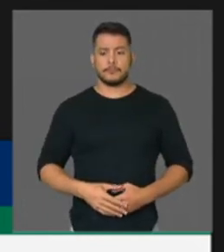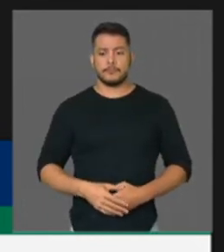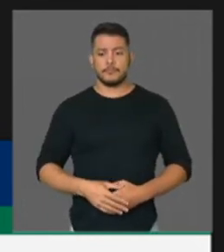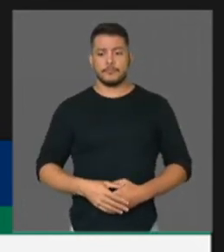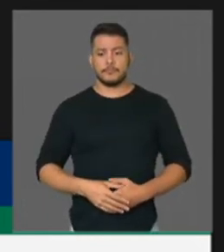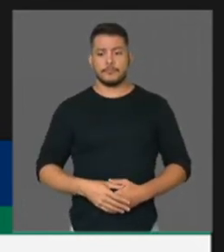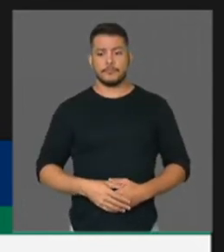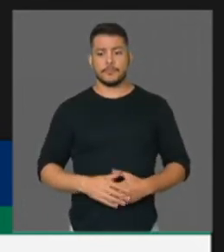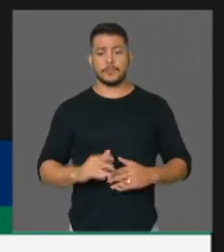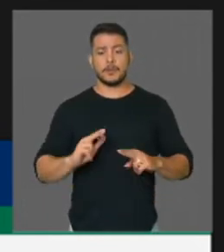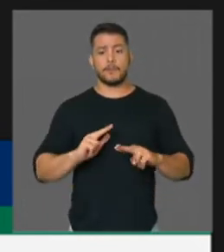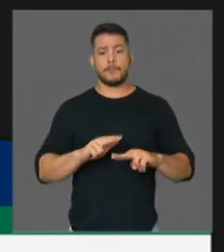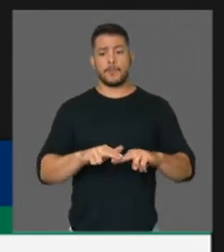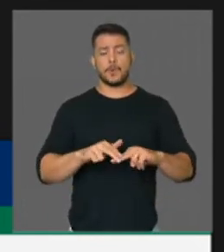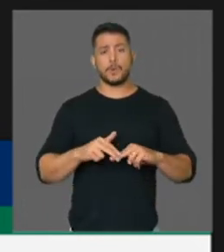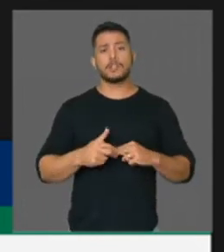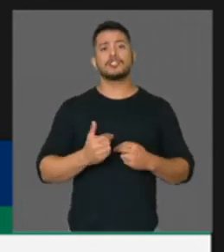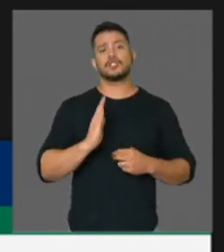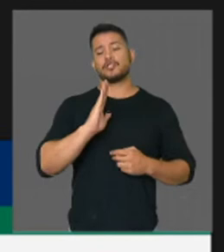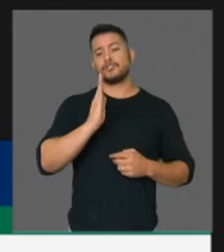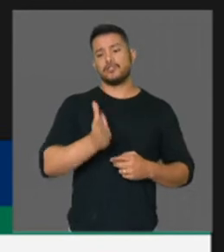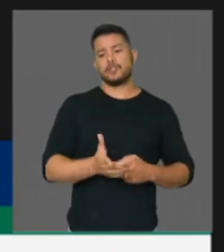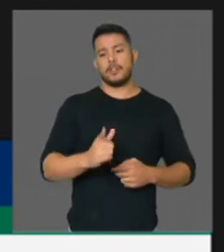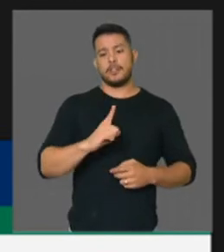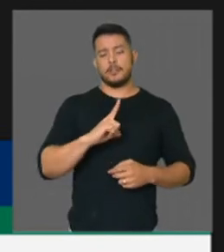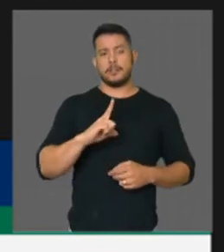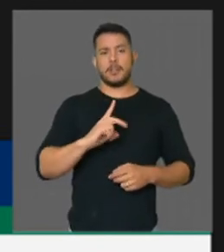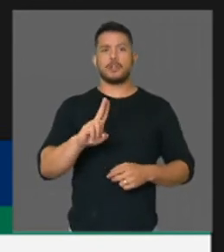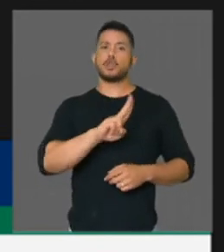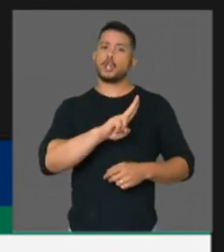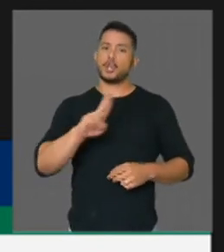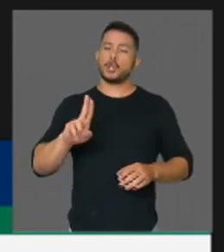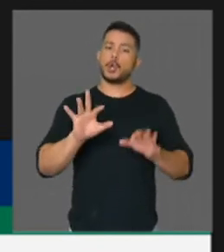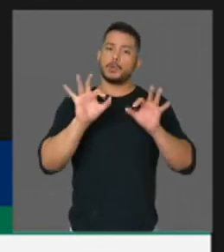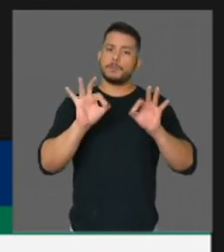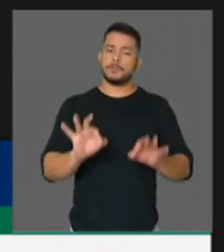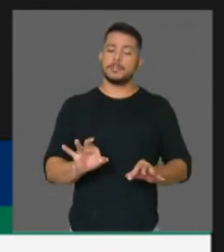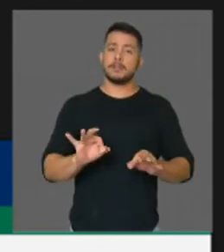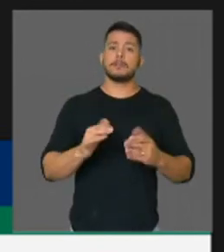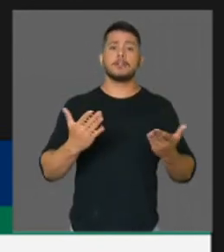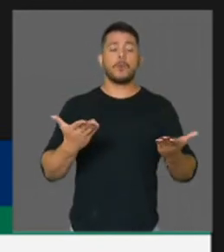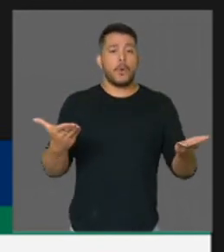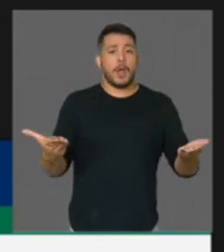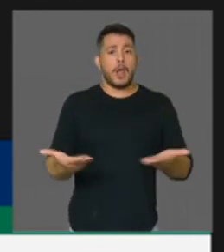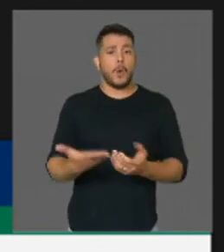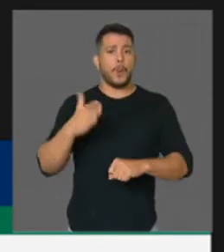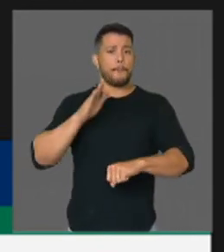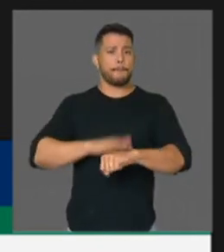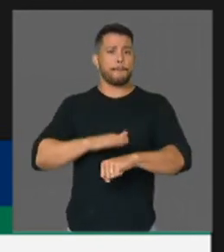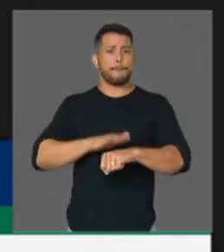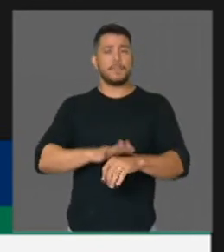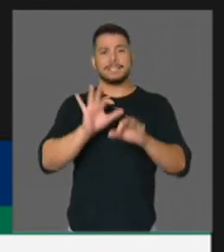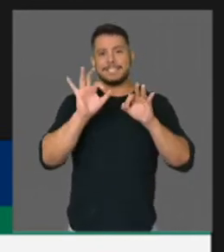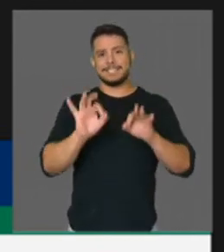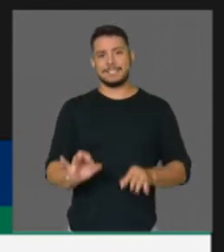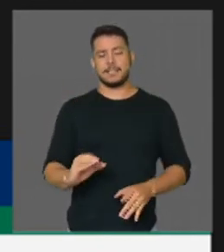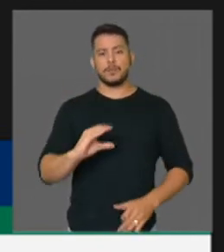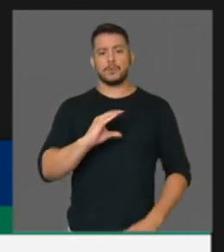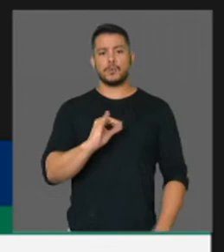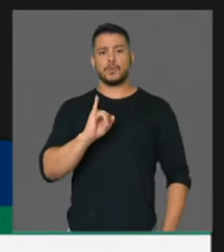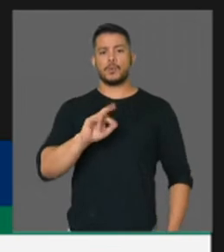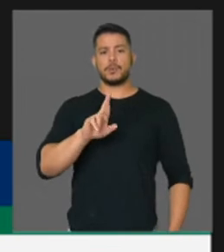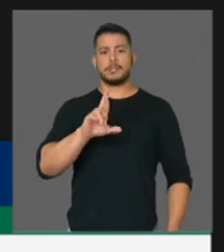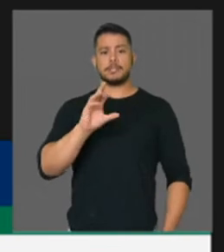e esse cidadão tem nome. E nós não temos dúvida que é chegado o momento. O Ciro vai ser para o